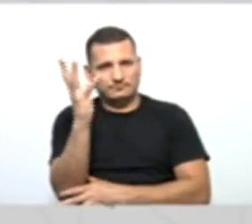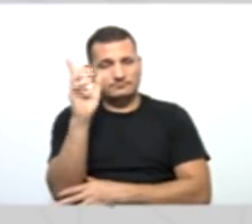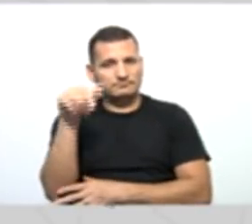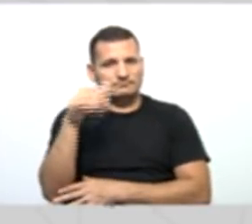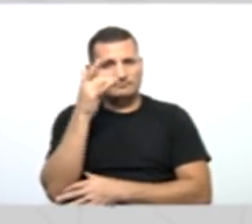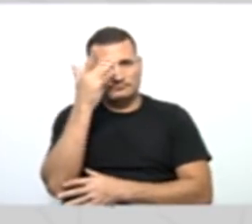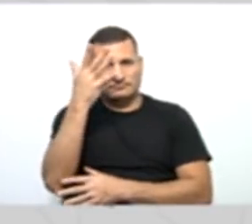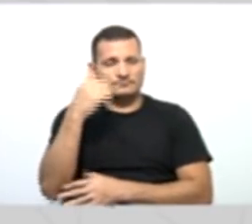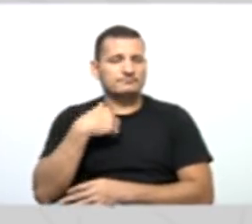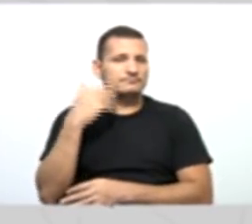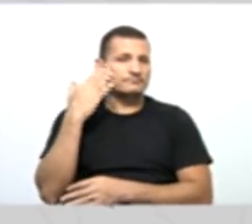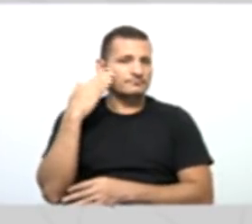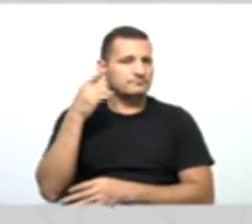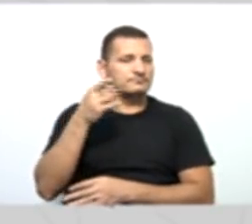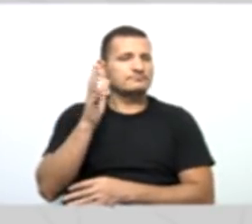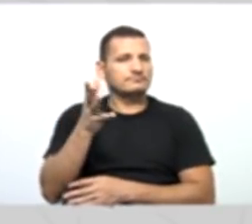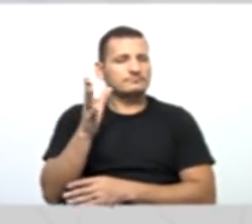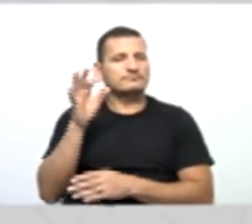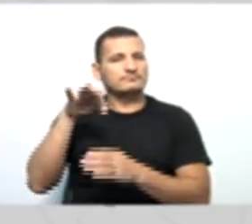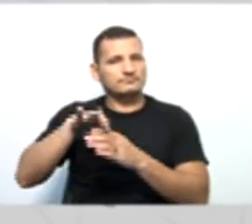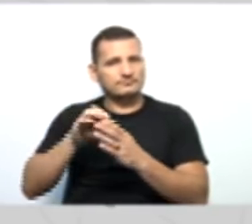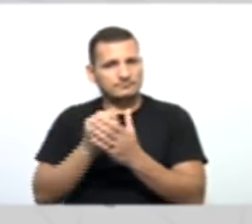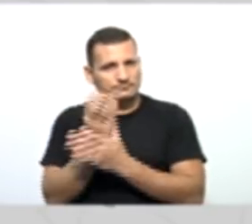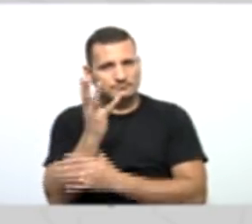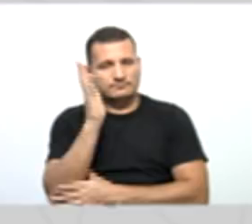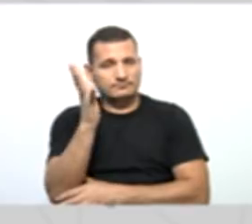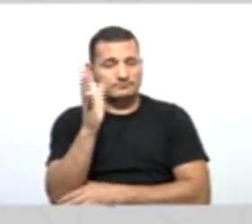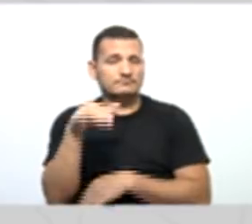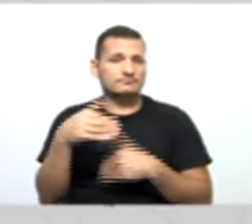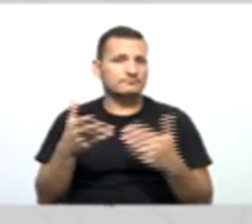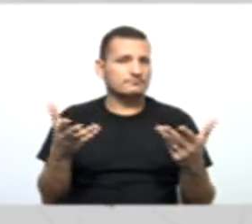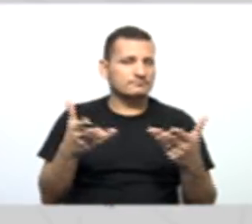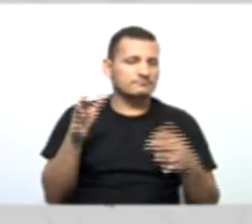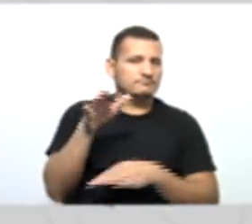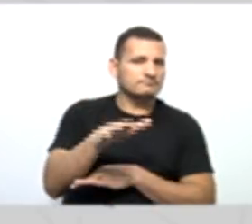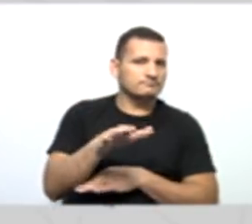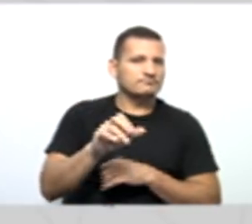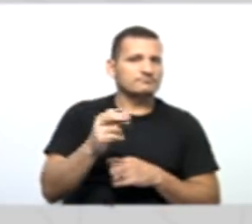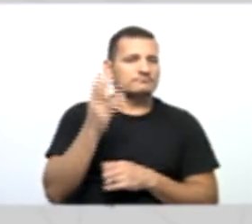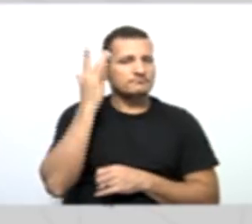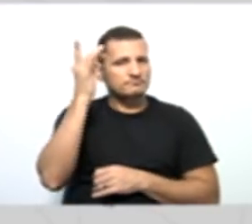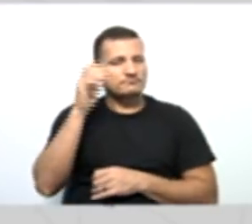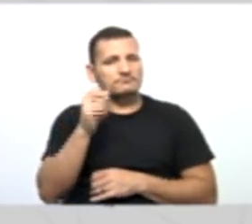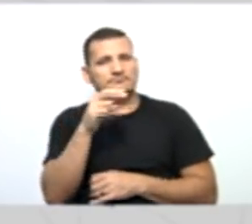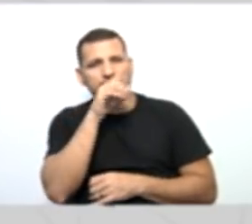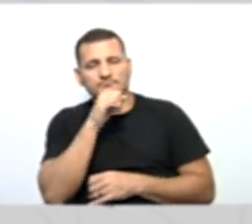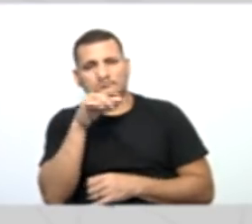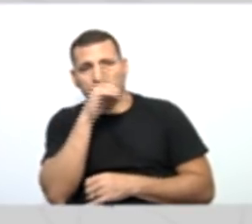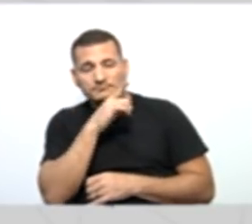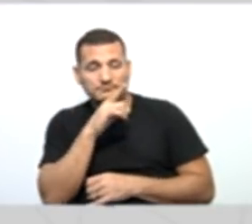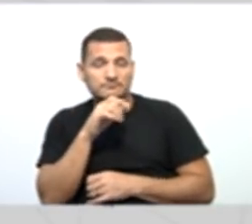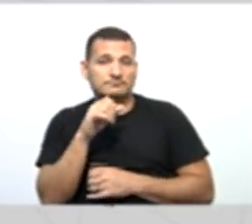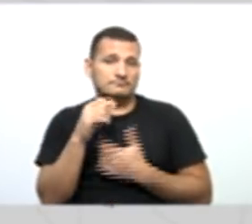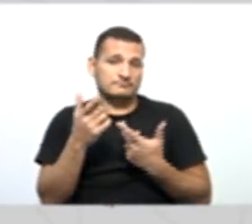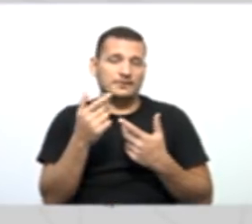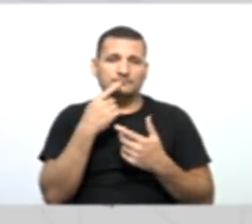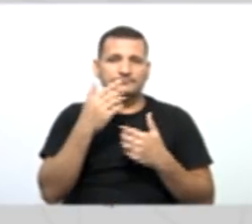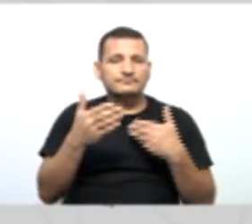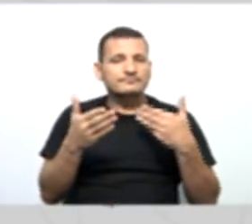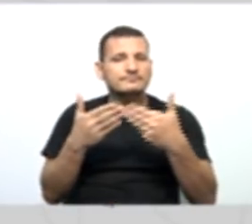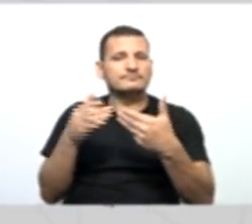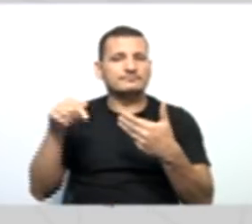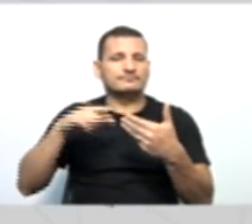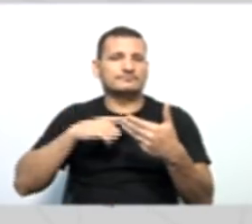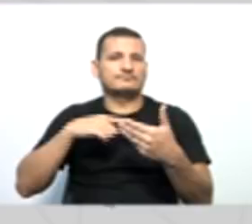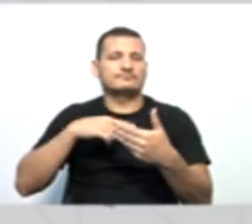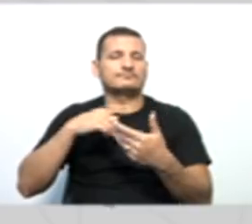fácil. Eu sei que você até já plantou. Não plantou? Então hoje à tarde, amanhã, sei lá, esse final de semana, olha, estamos às vésperas da Páscoa.